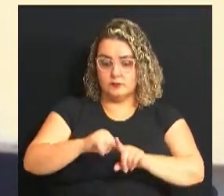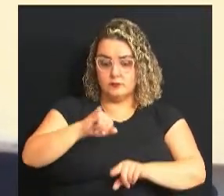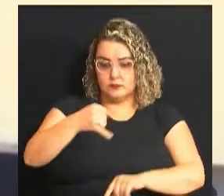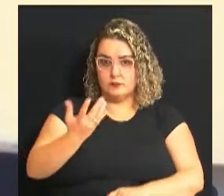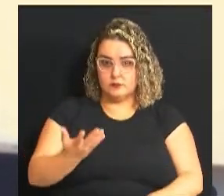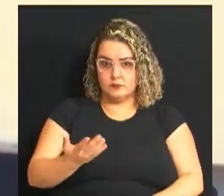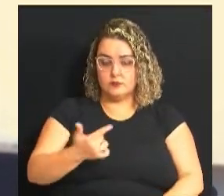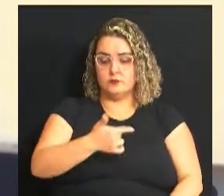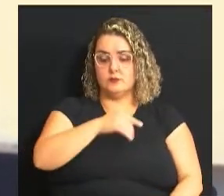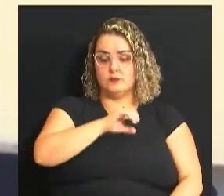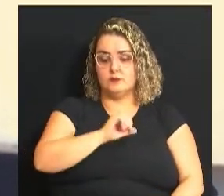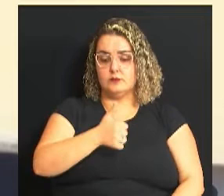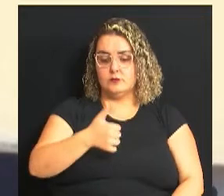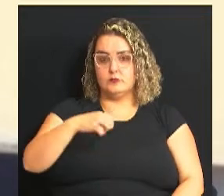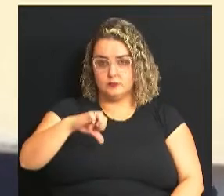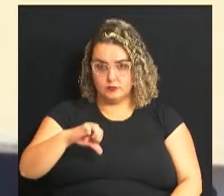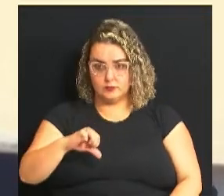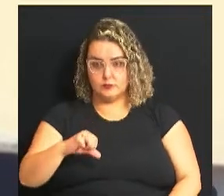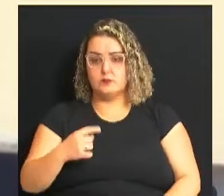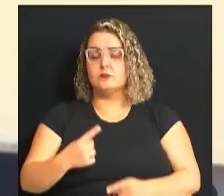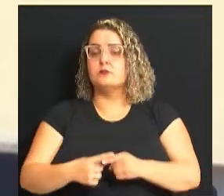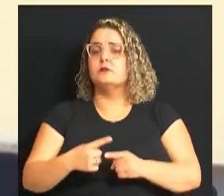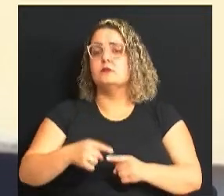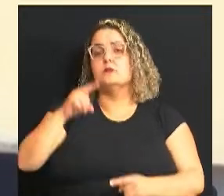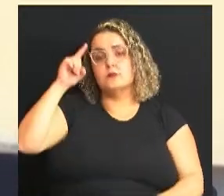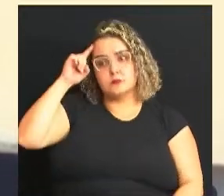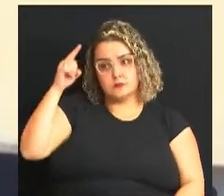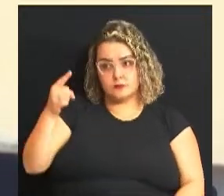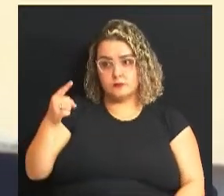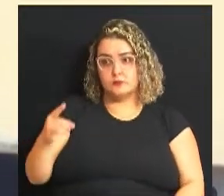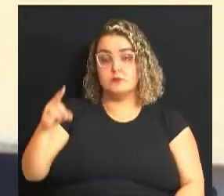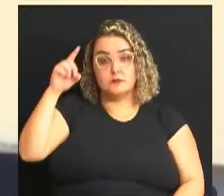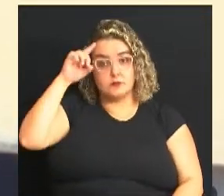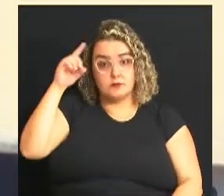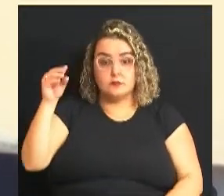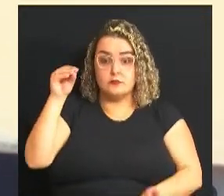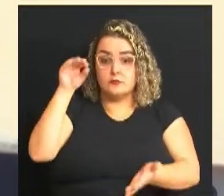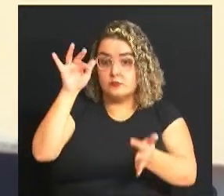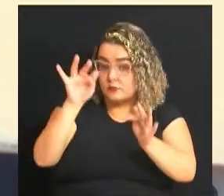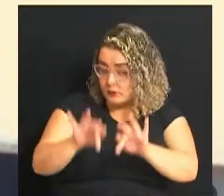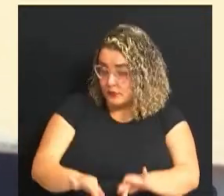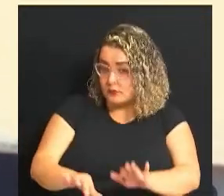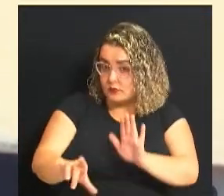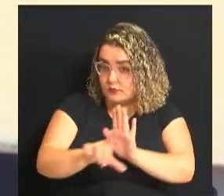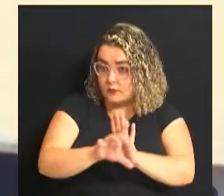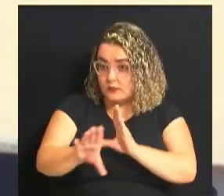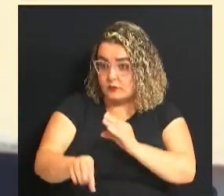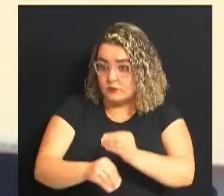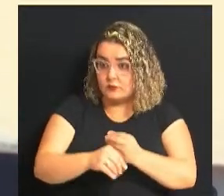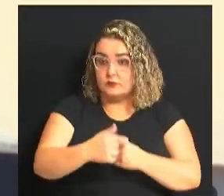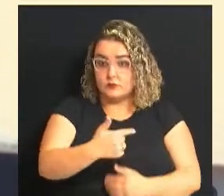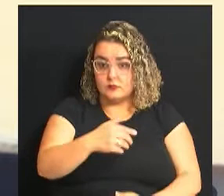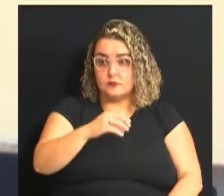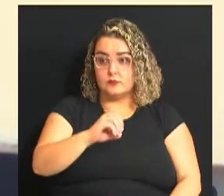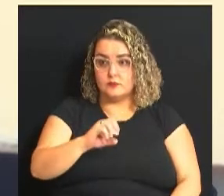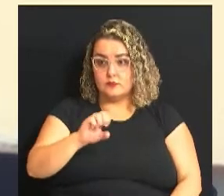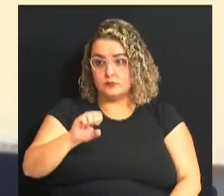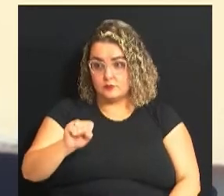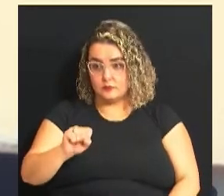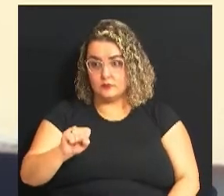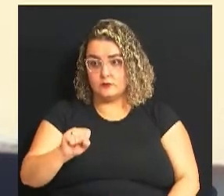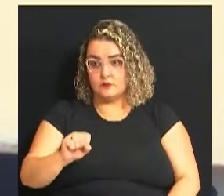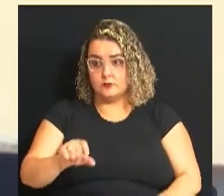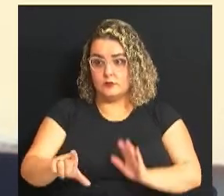data? Essa data foi a data final da promulgação da Lei Complementar 208, que é a Lei